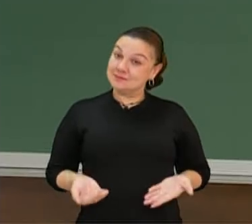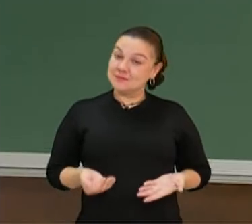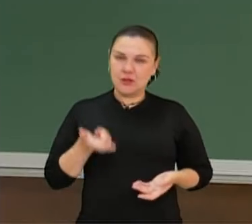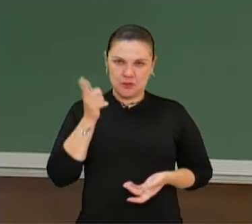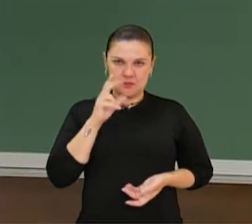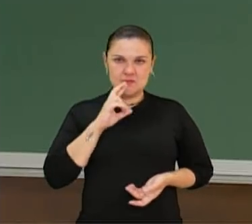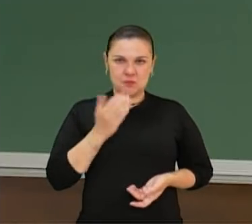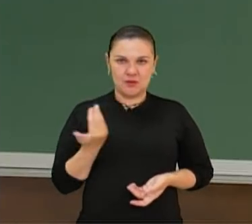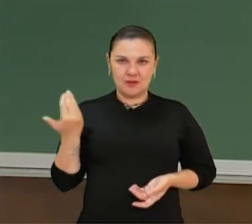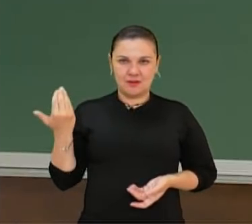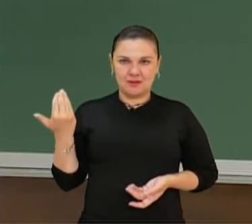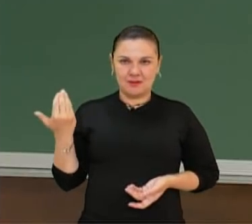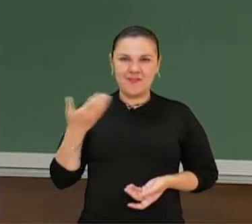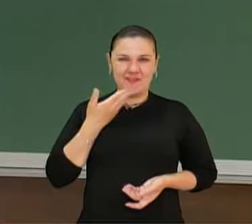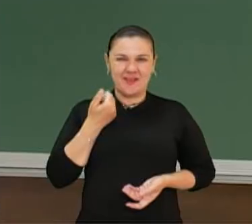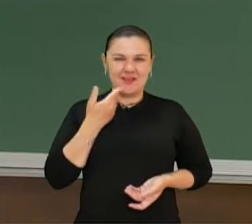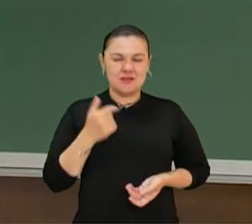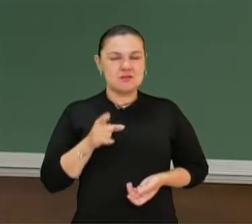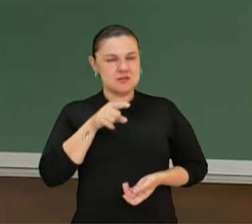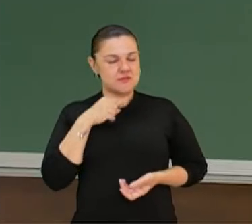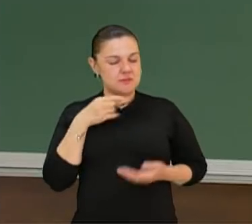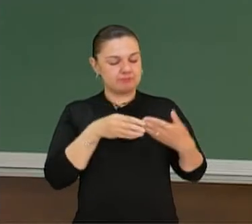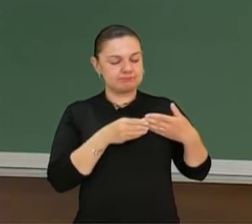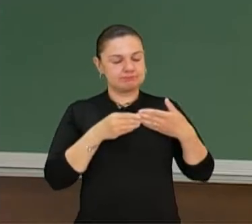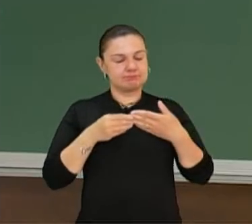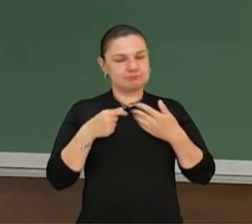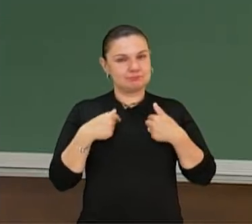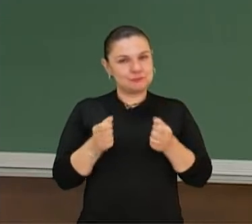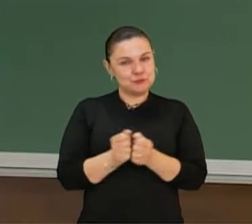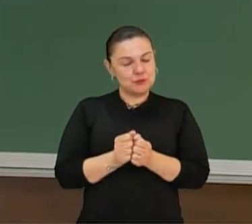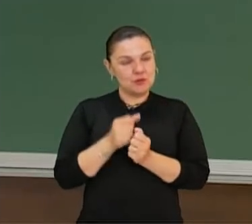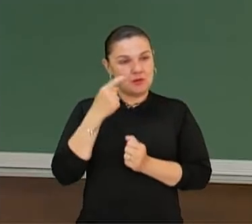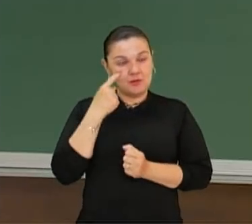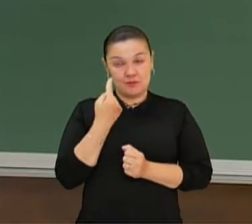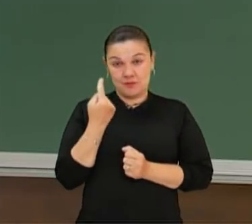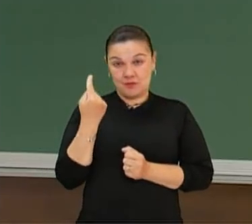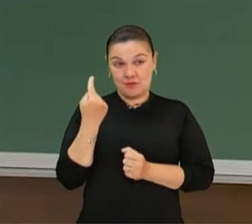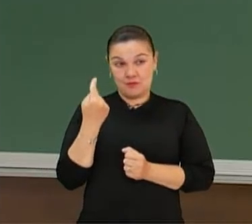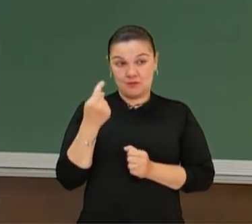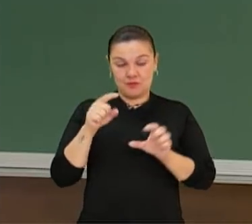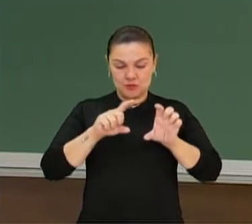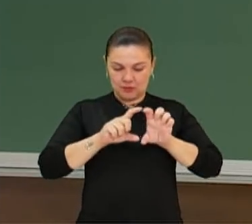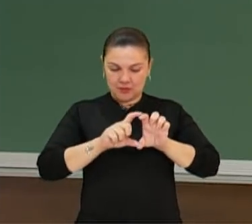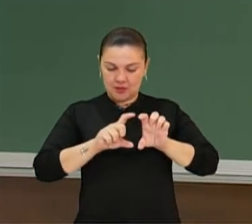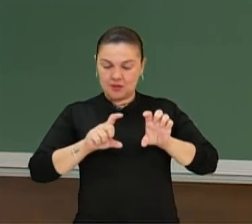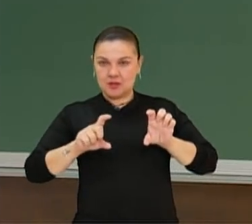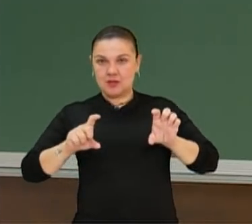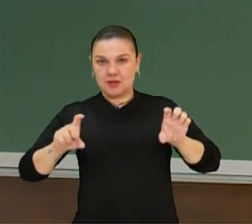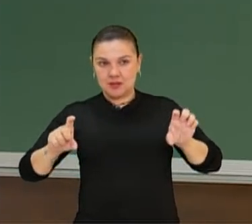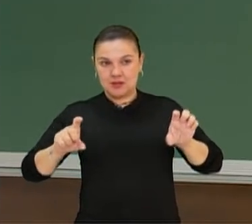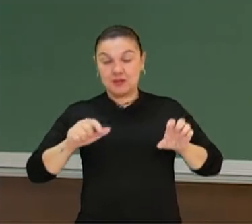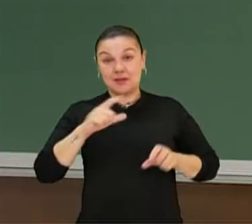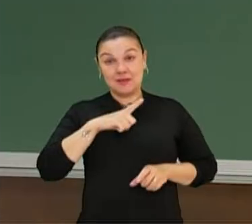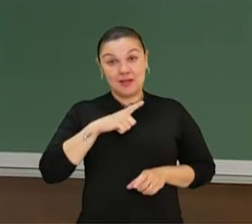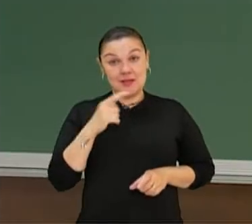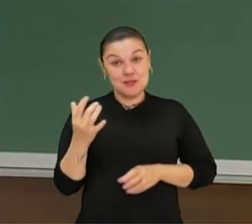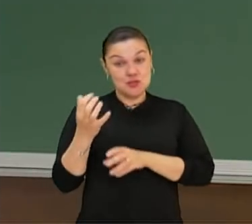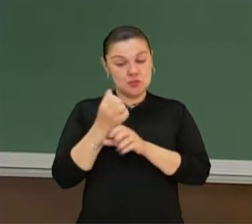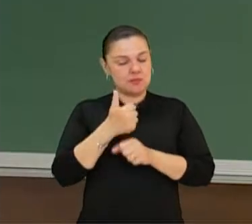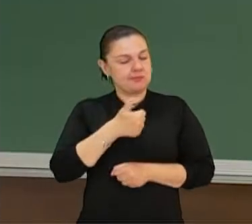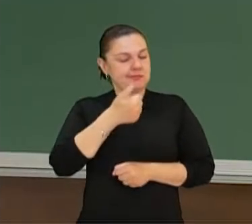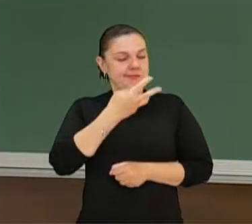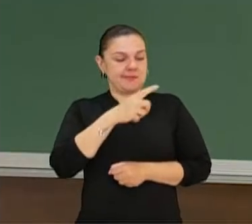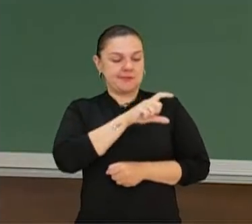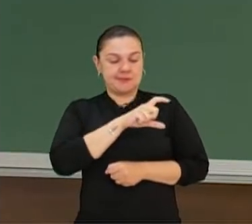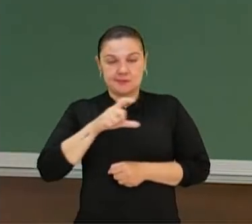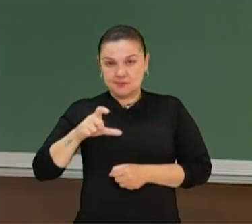aí, conseguiram resolver? Se vocês estão seguindo o meu raciocínio, vocês viram aqui qual que eu tenho, ó, 13 cartas de espada.